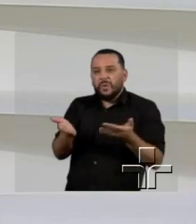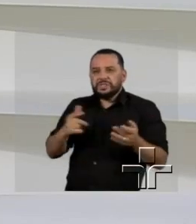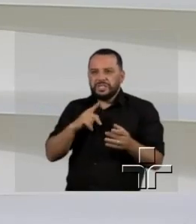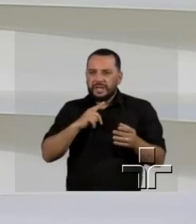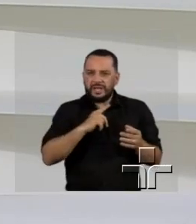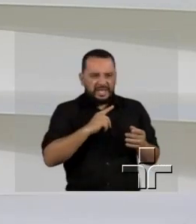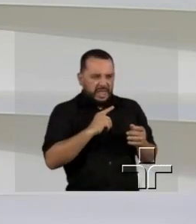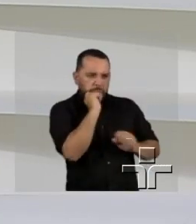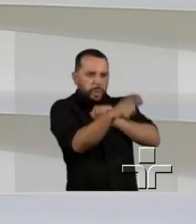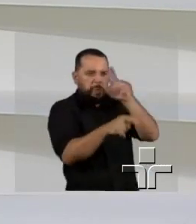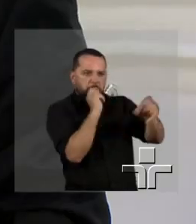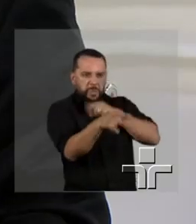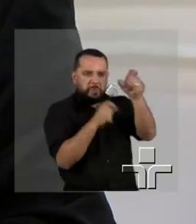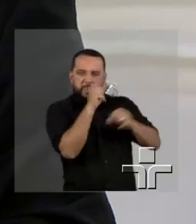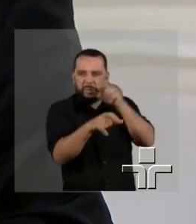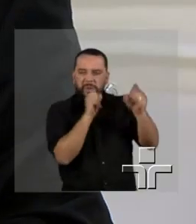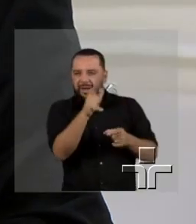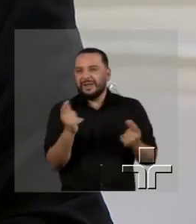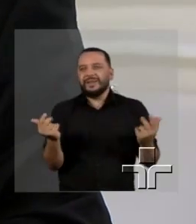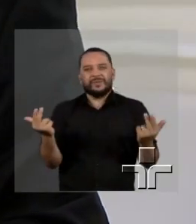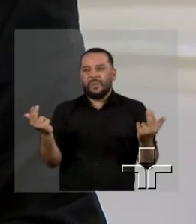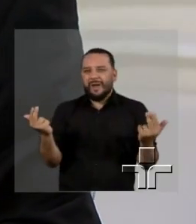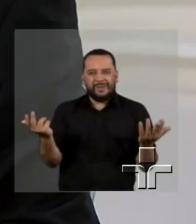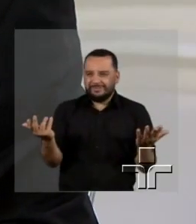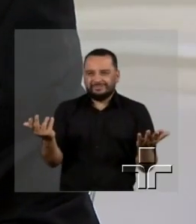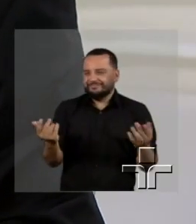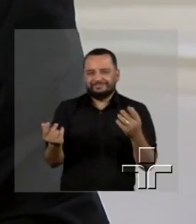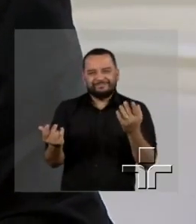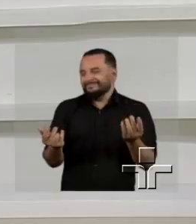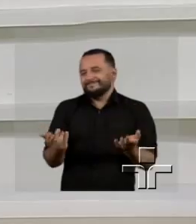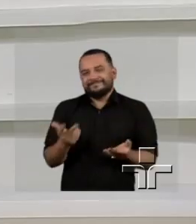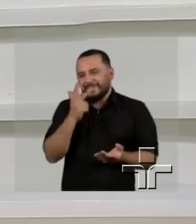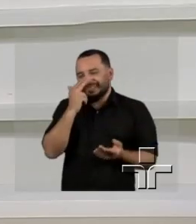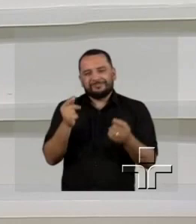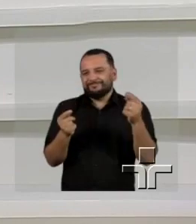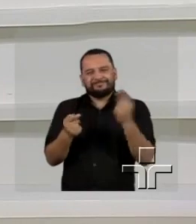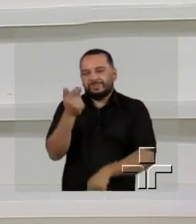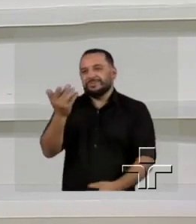você tem que viver fomentando o radicalismo. São as questões morais, então?